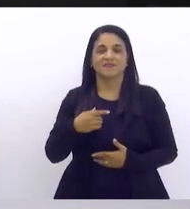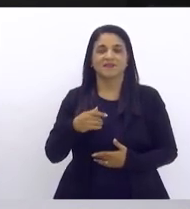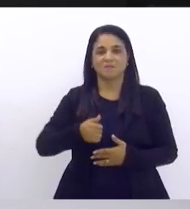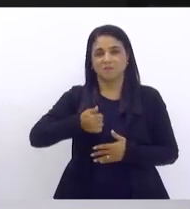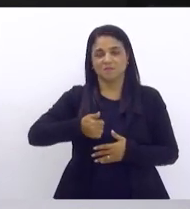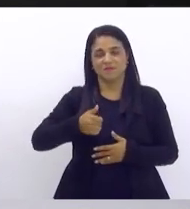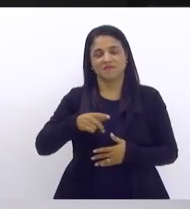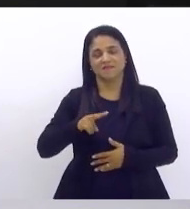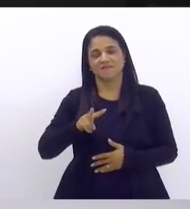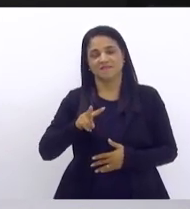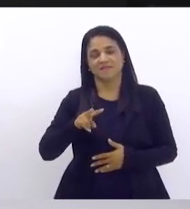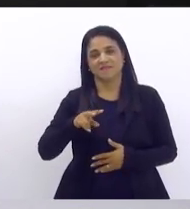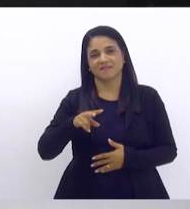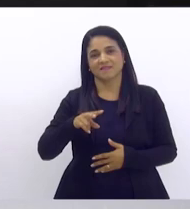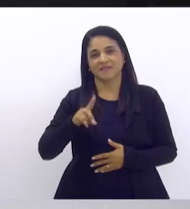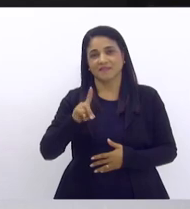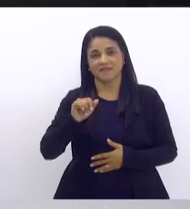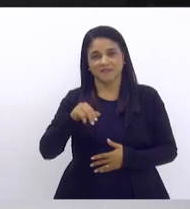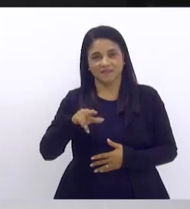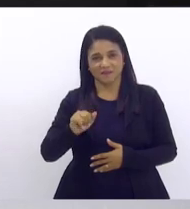lá, vamos seguir aqui a nossa...